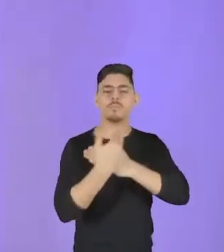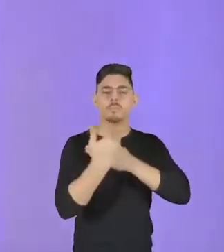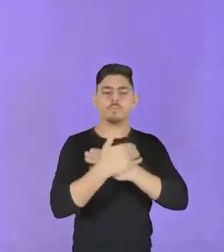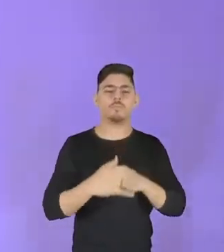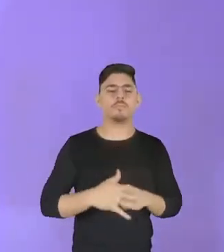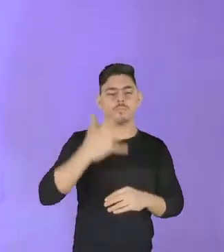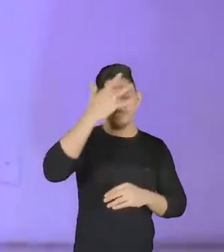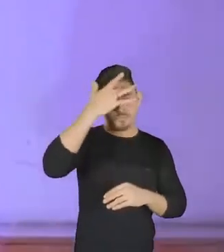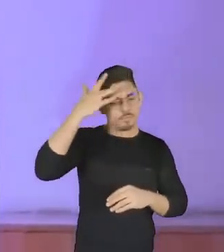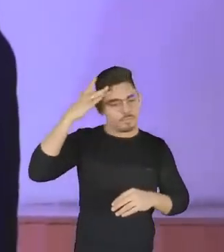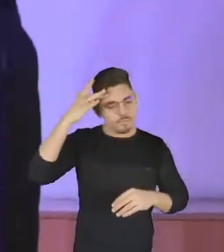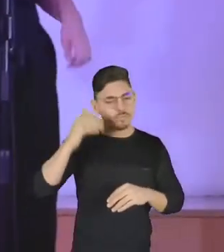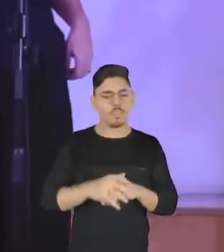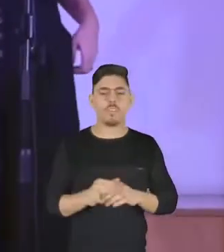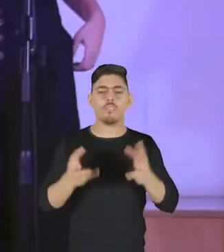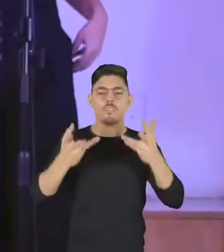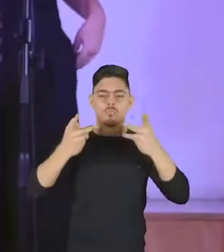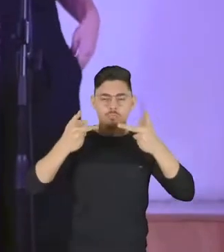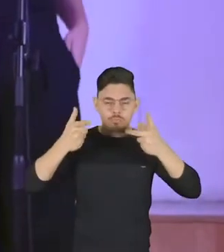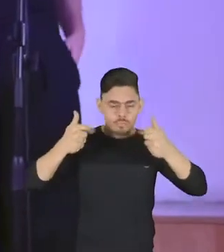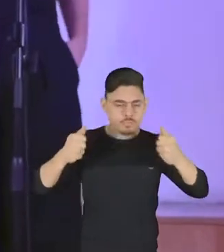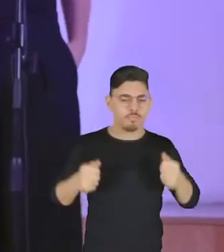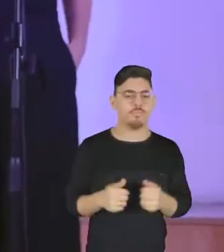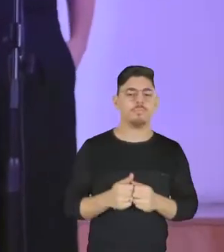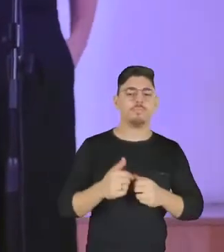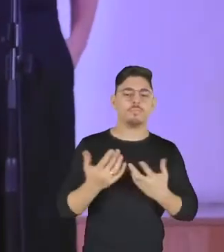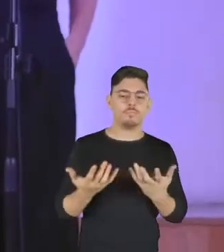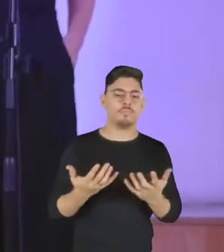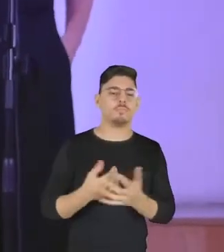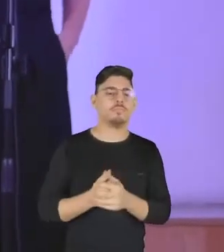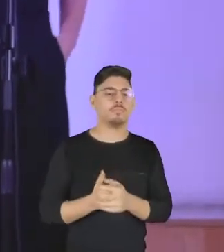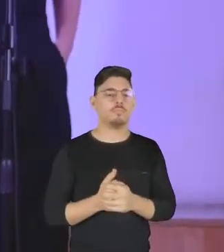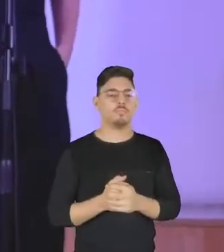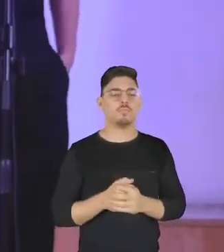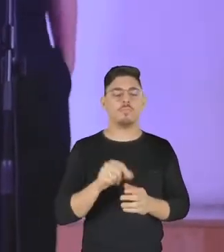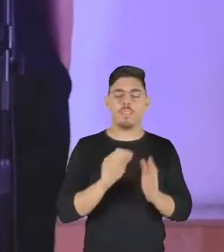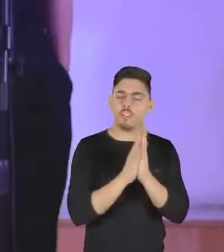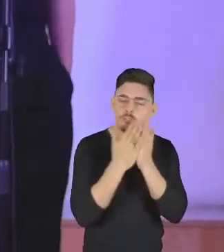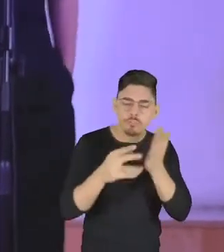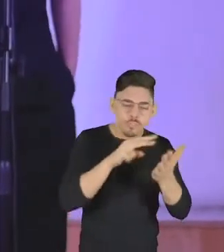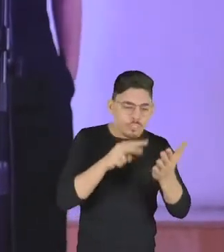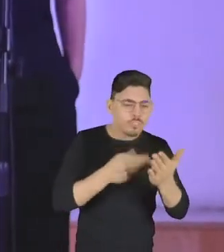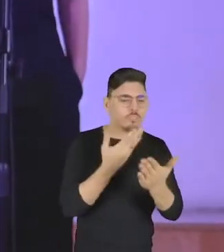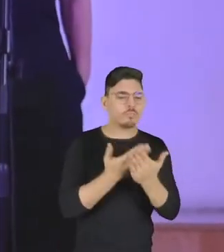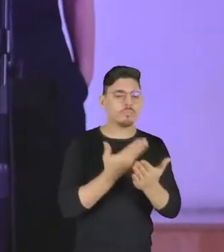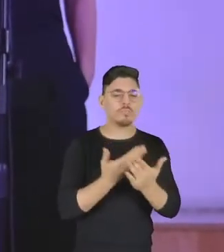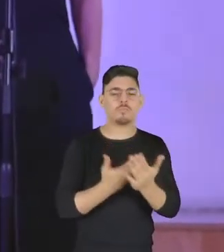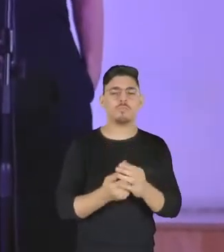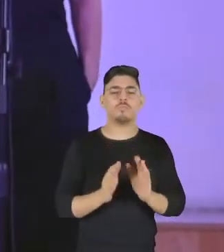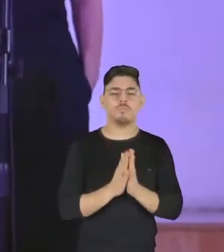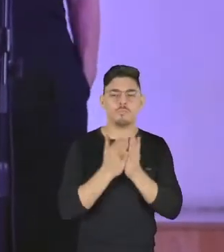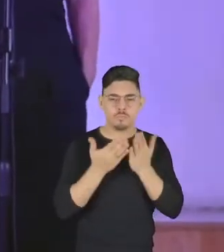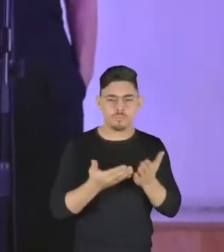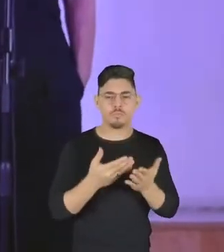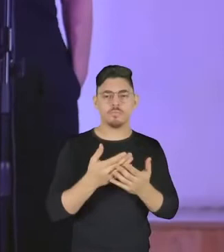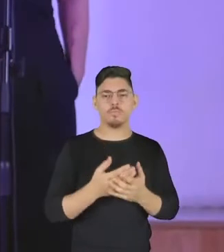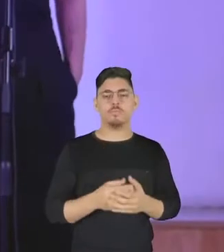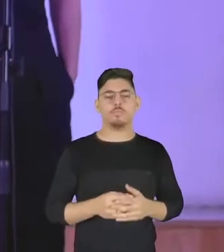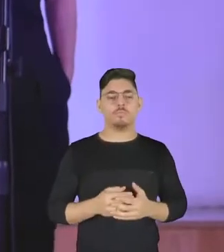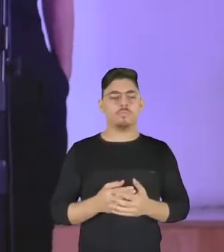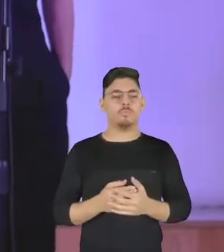no maravilhoso universo da Bíblia, né, do estudo da Palavra de Deus, o conhecimento da Palavra de Deus, que é a base da nossa